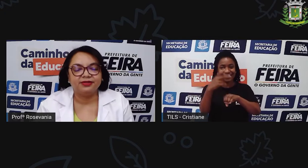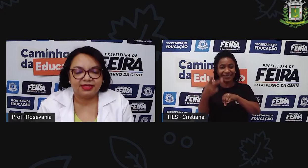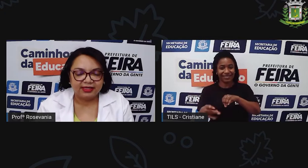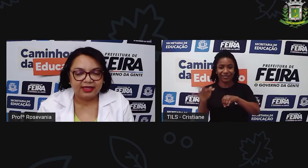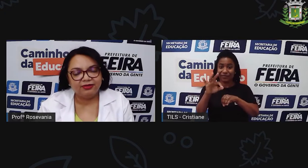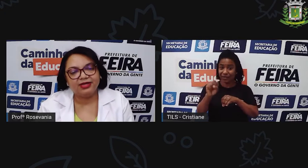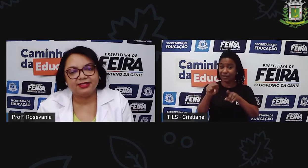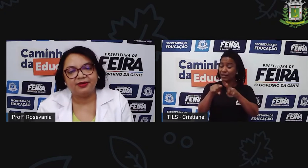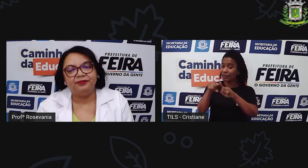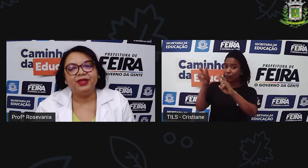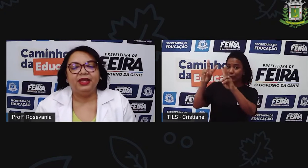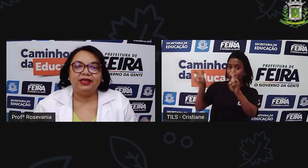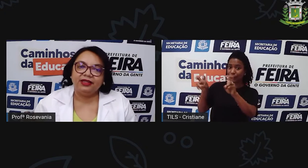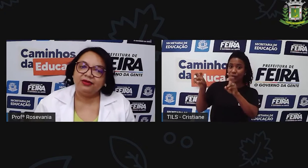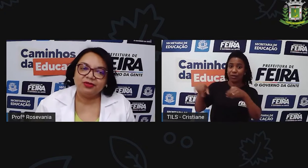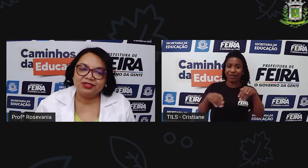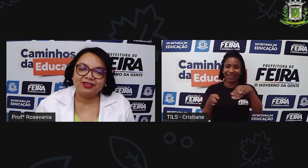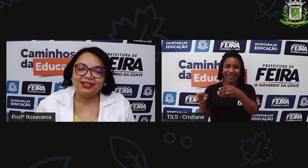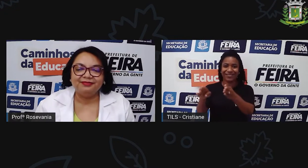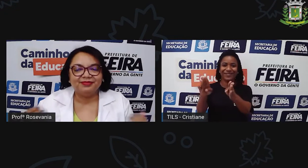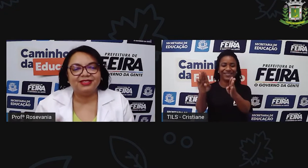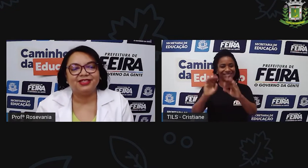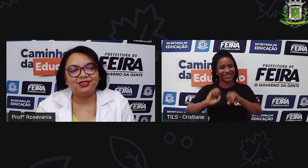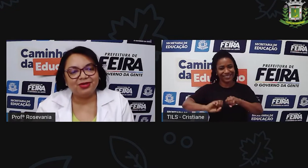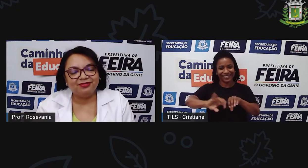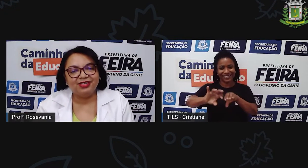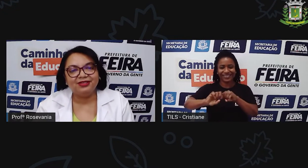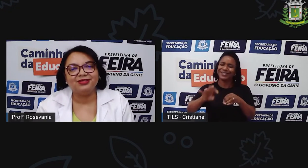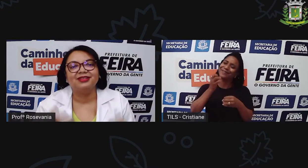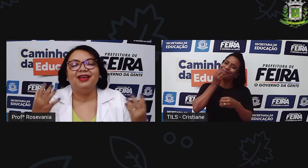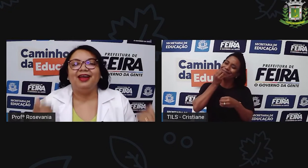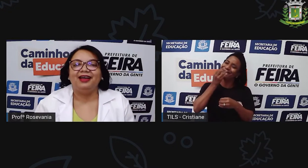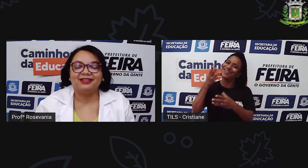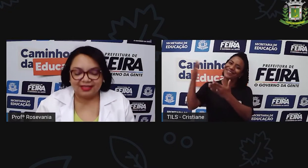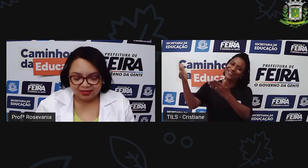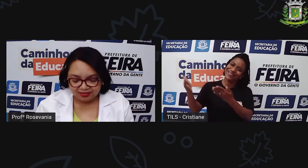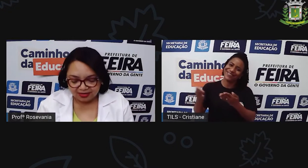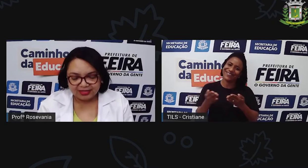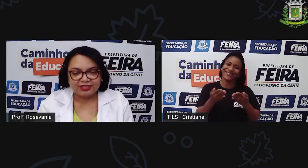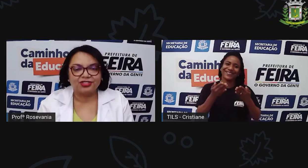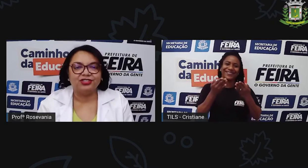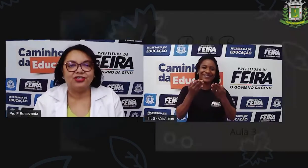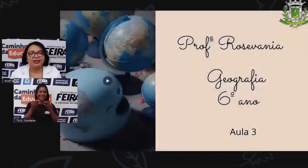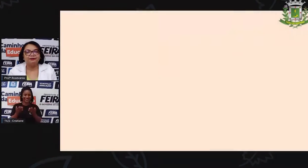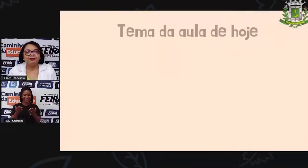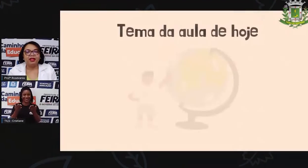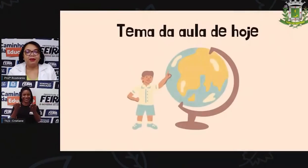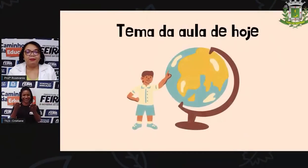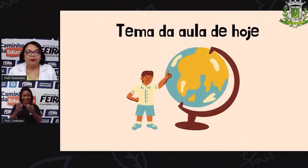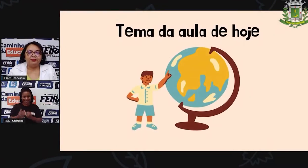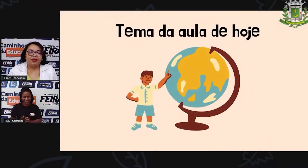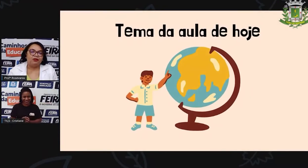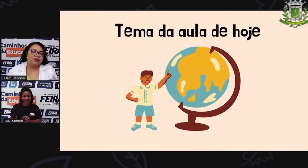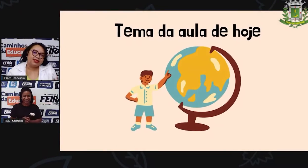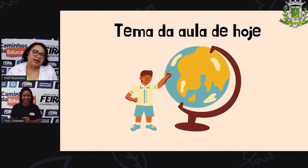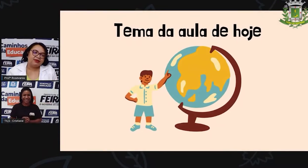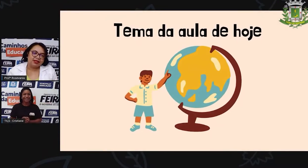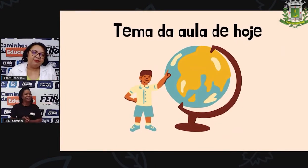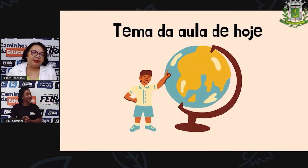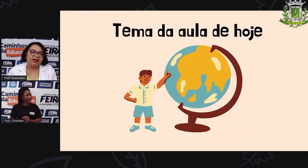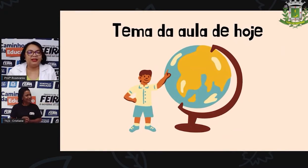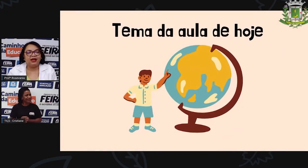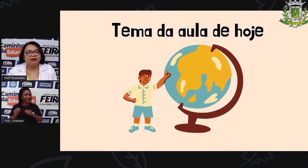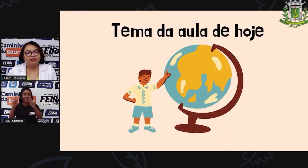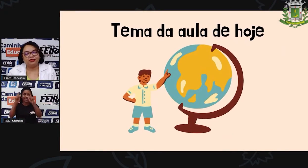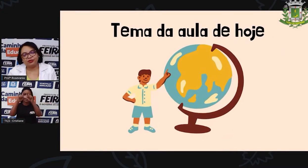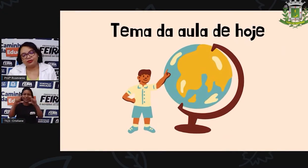Caminhos, né, da Educação. Então, como eu já falei, sejam bem-vindos a essa nova aula da gente, né? Bom, qual será o